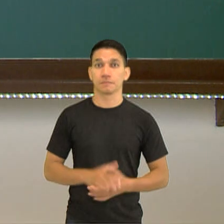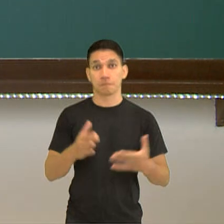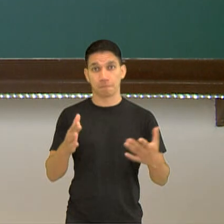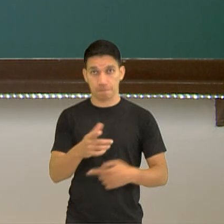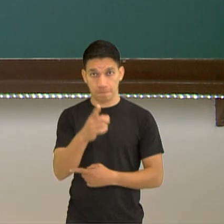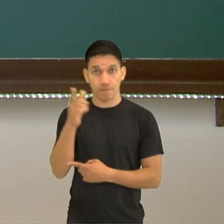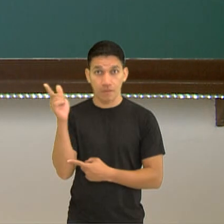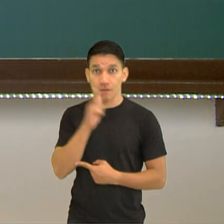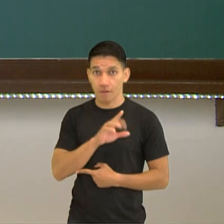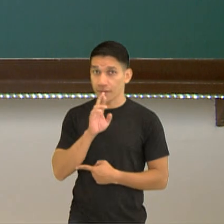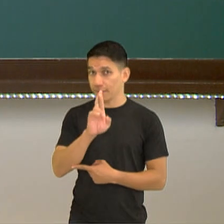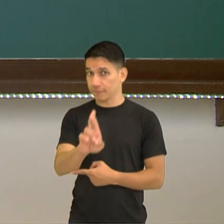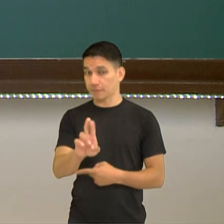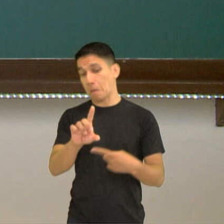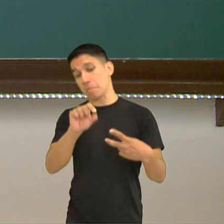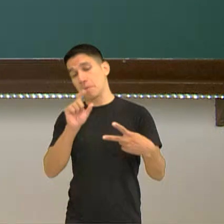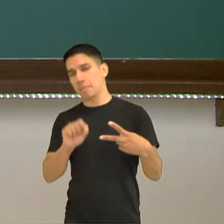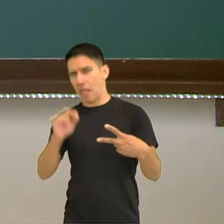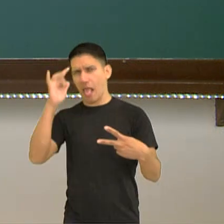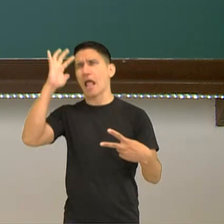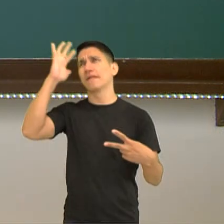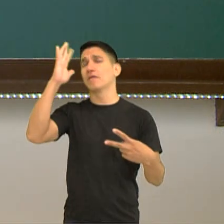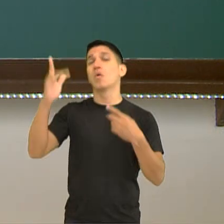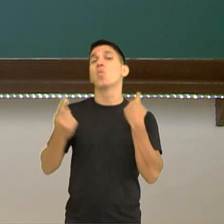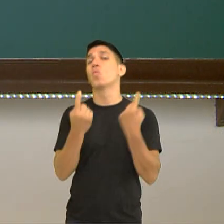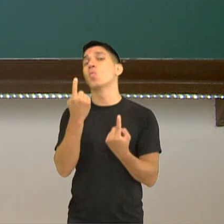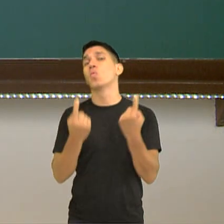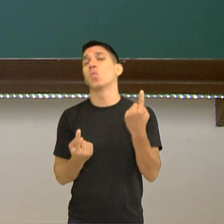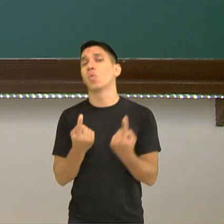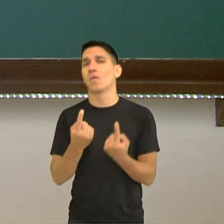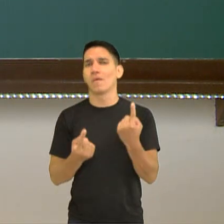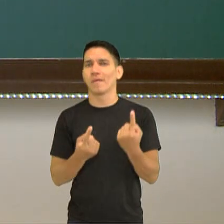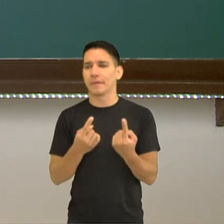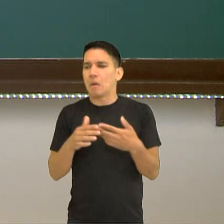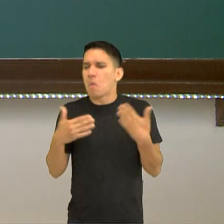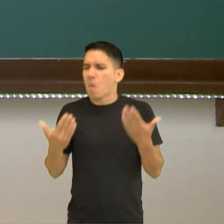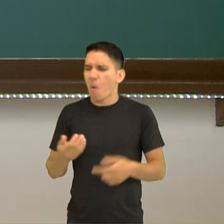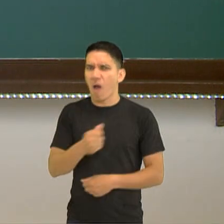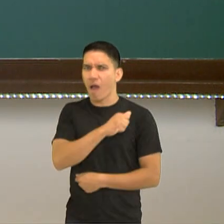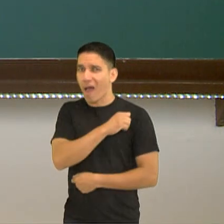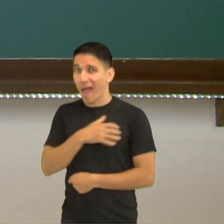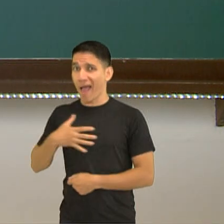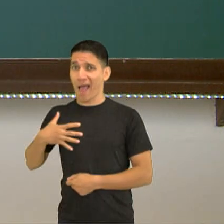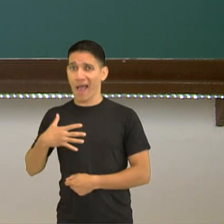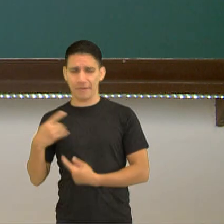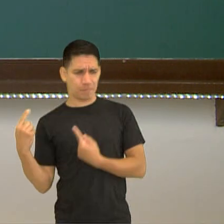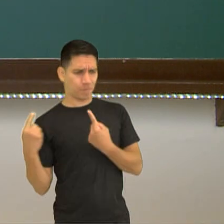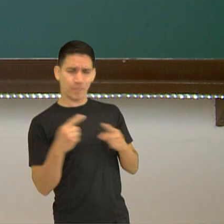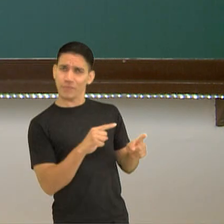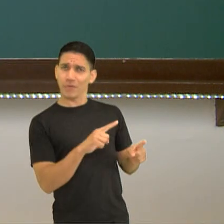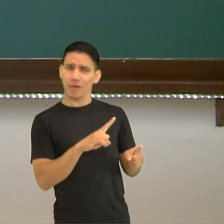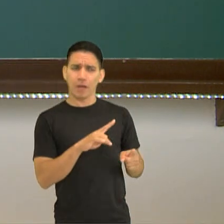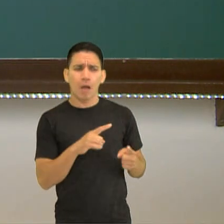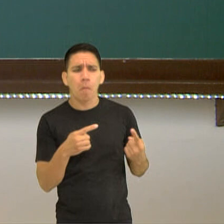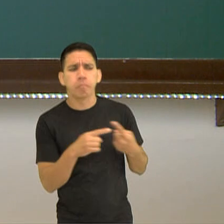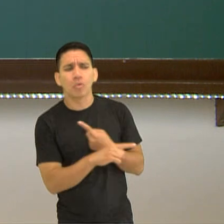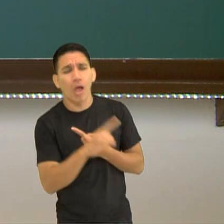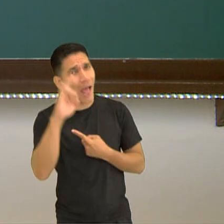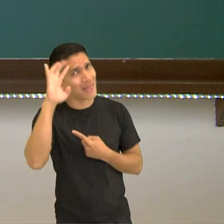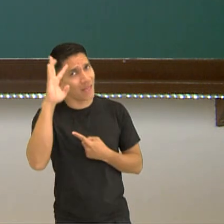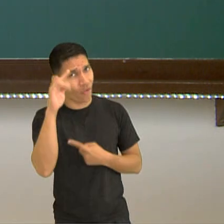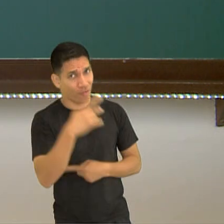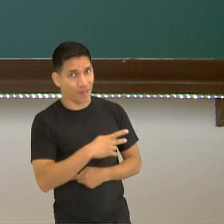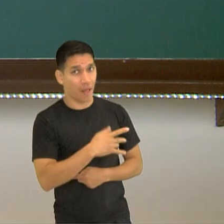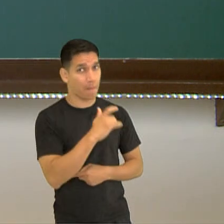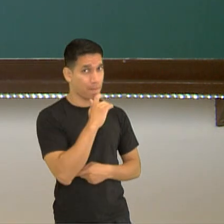E aí, pessoal, conseguiram responder? Refletiram então sobre essa oposição que Aristóteles faz às teorias de